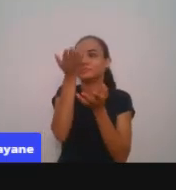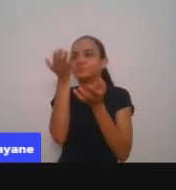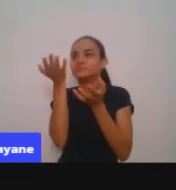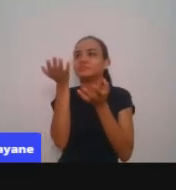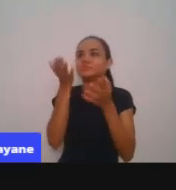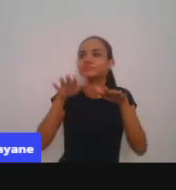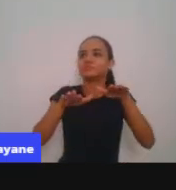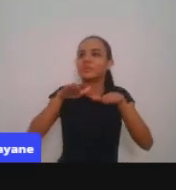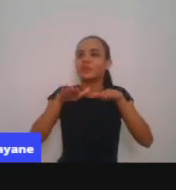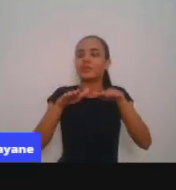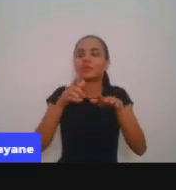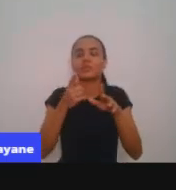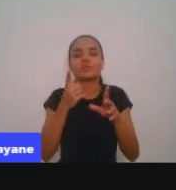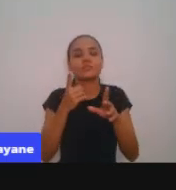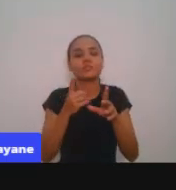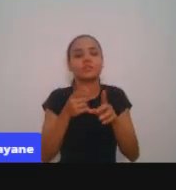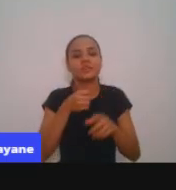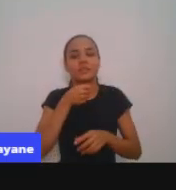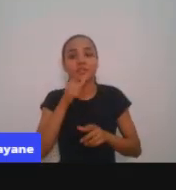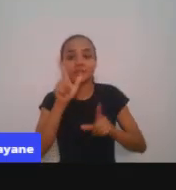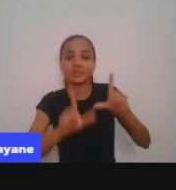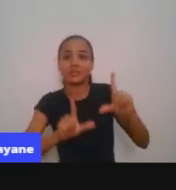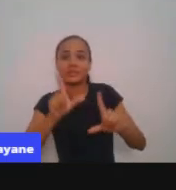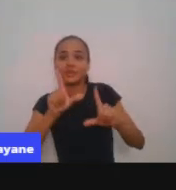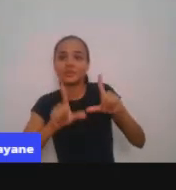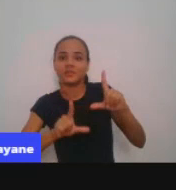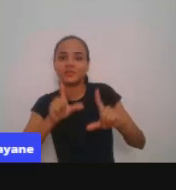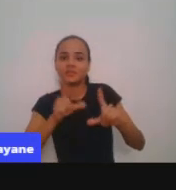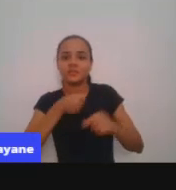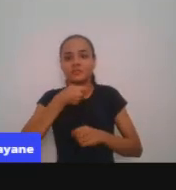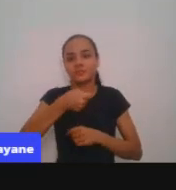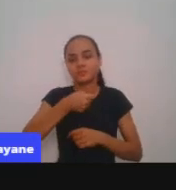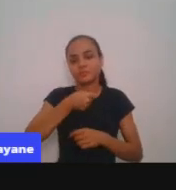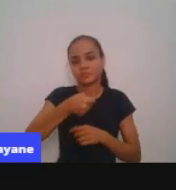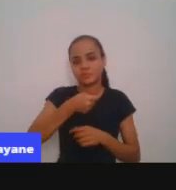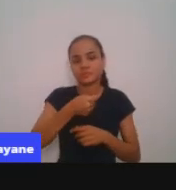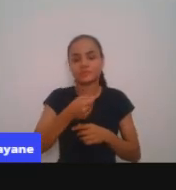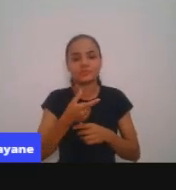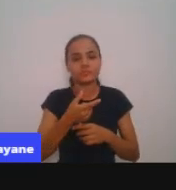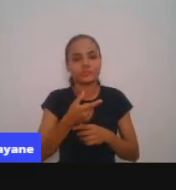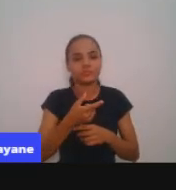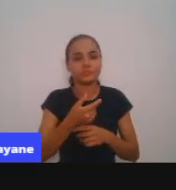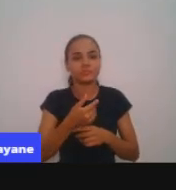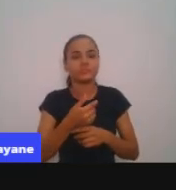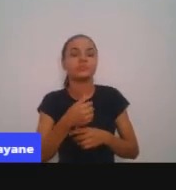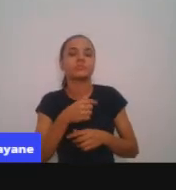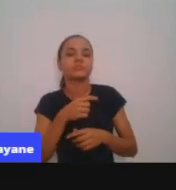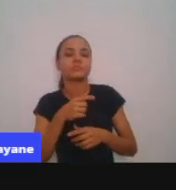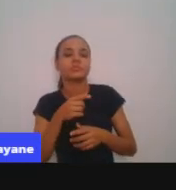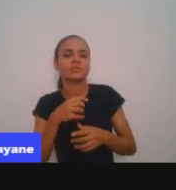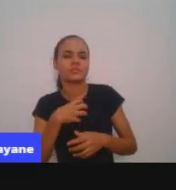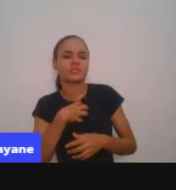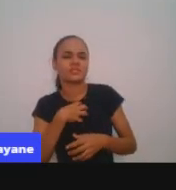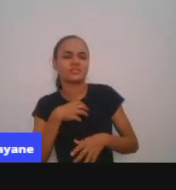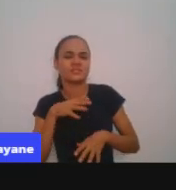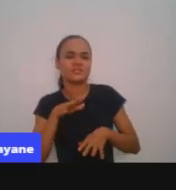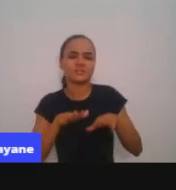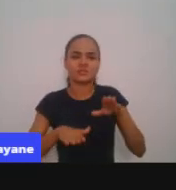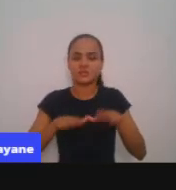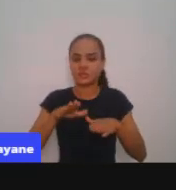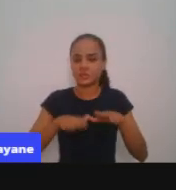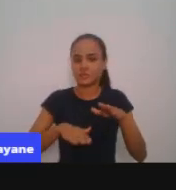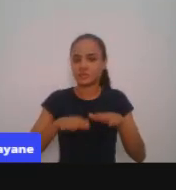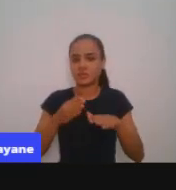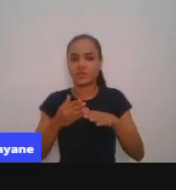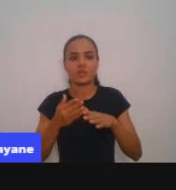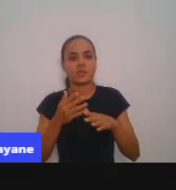entrevistas. Quem não tem um talento especial acaba se sentindo um penetra nesta festa onde todos têm tido os seus 15 minutos